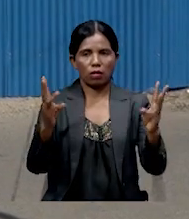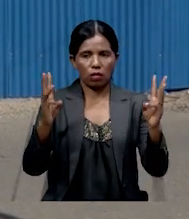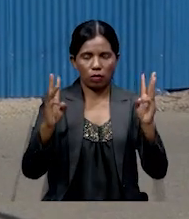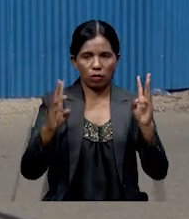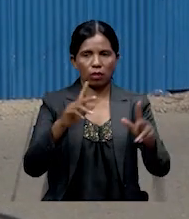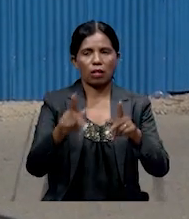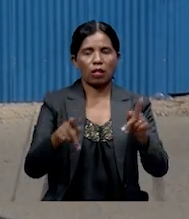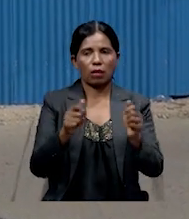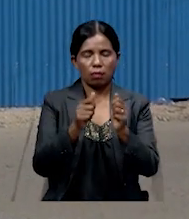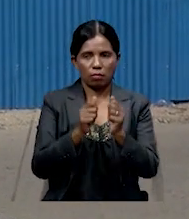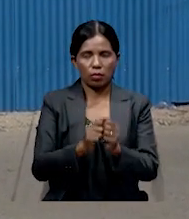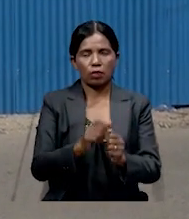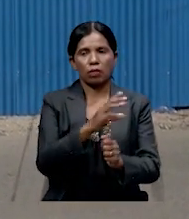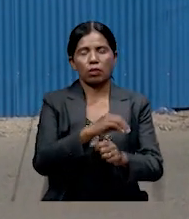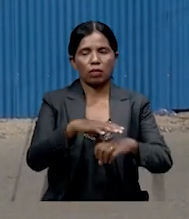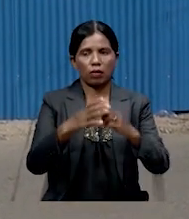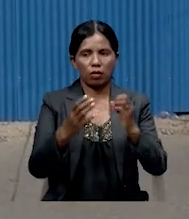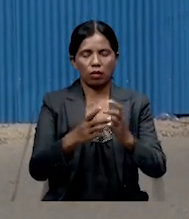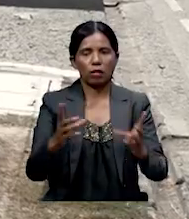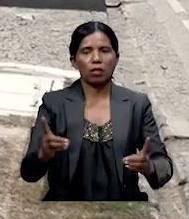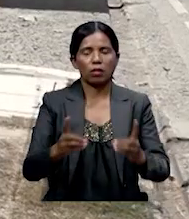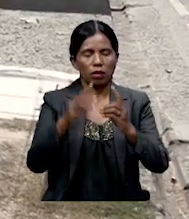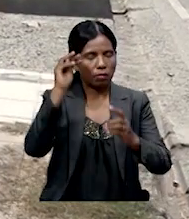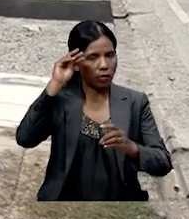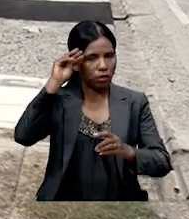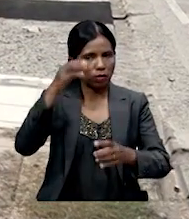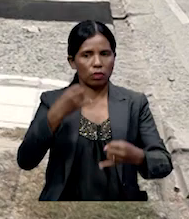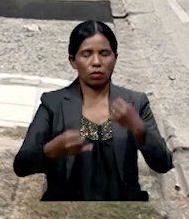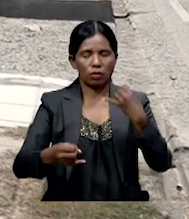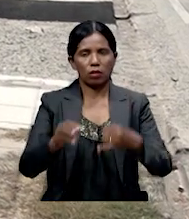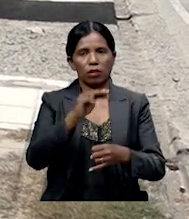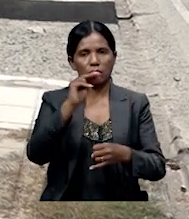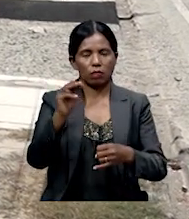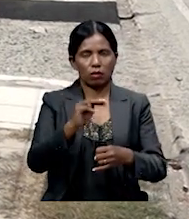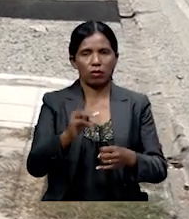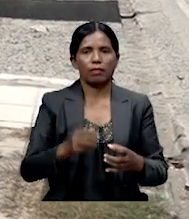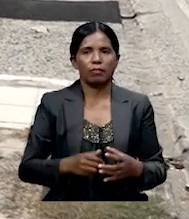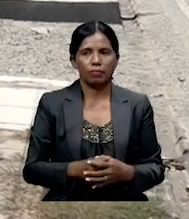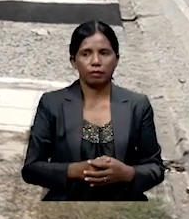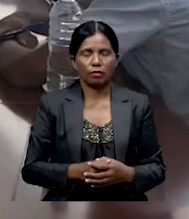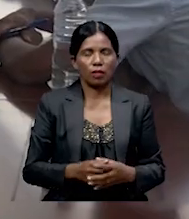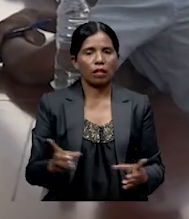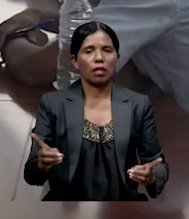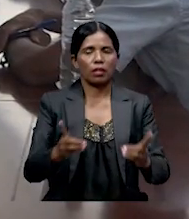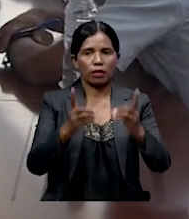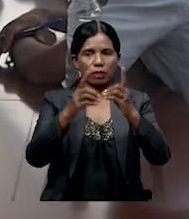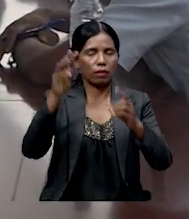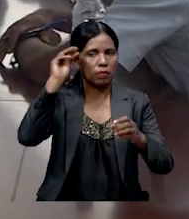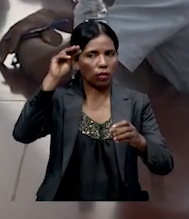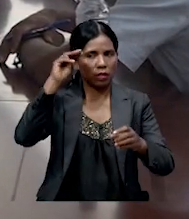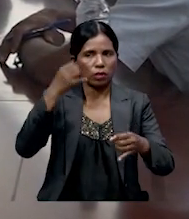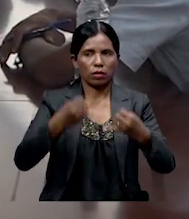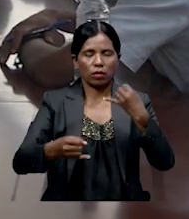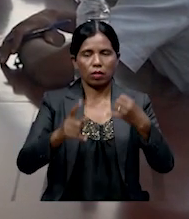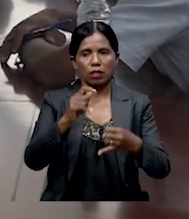Marconi hamutu kore di barai ba sorumalo ho Ministro de Justiça segunda-feira semana nem. Ia sorumalo ne Ministro de Justiça